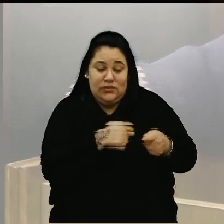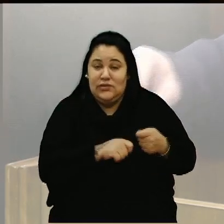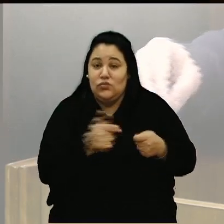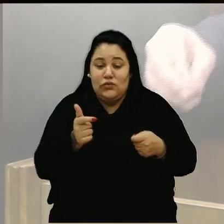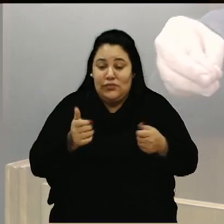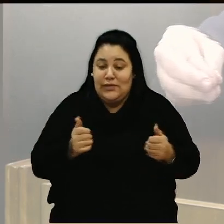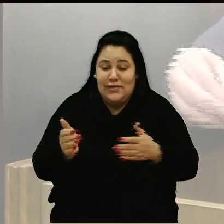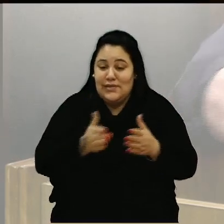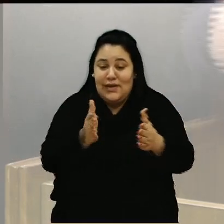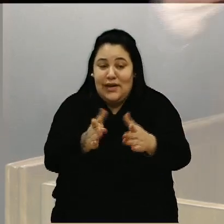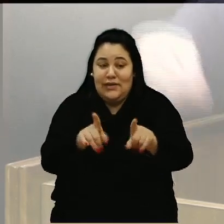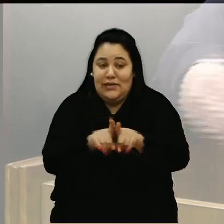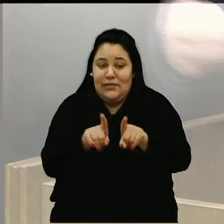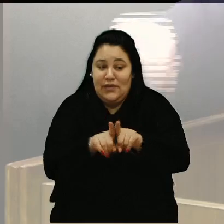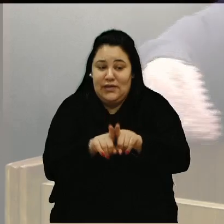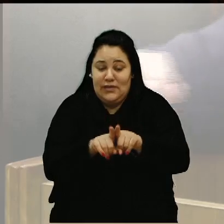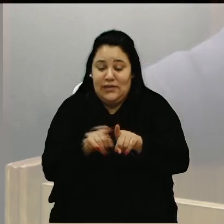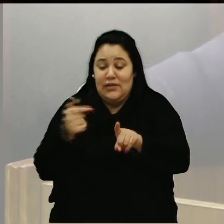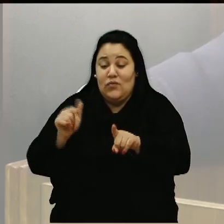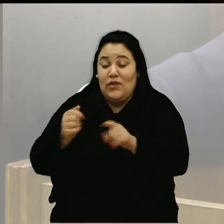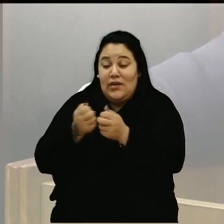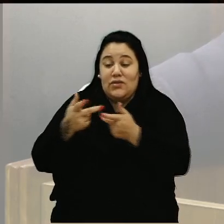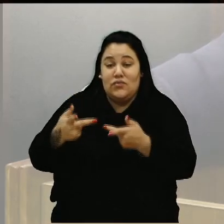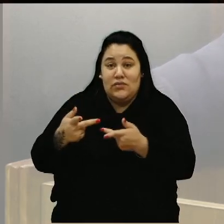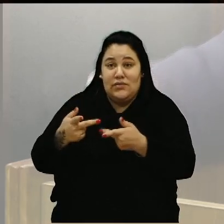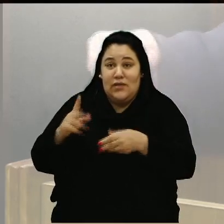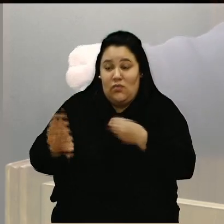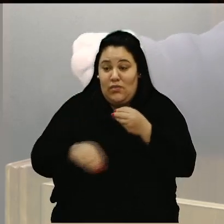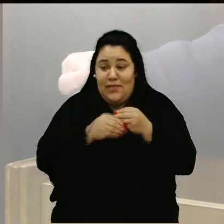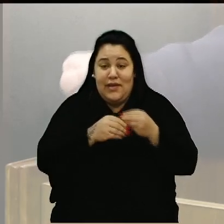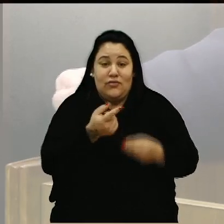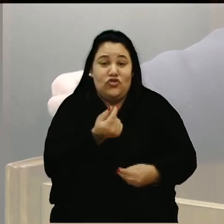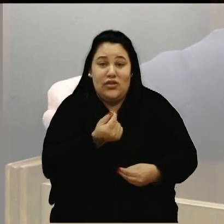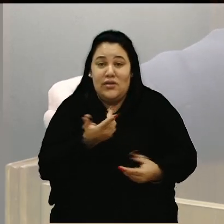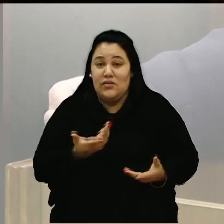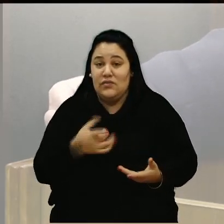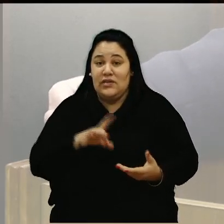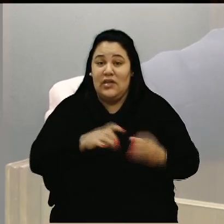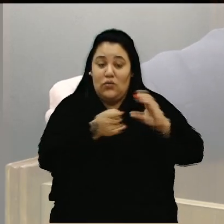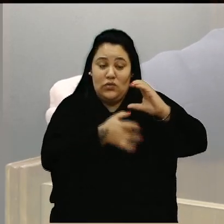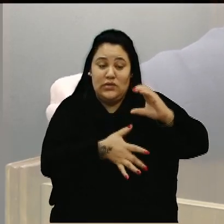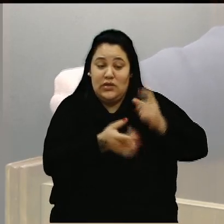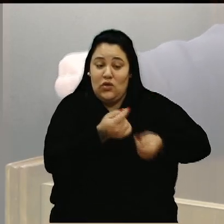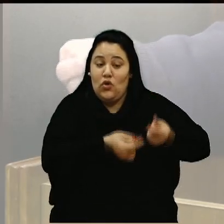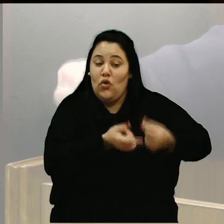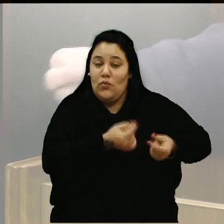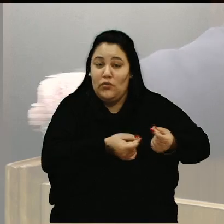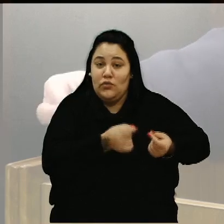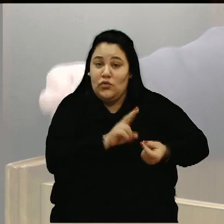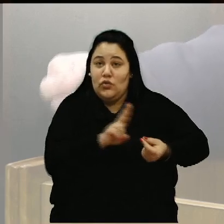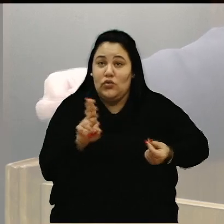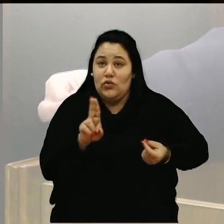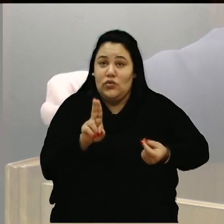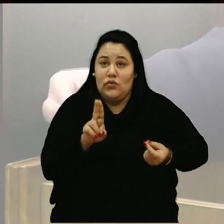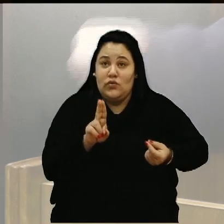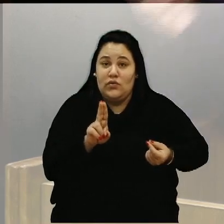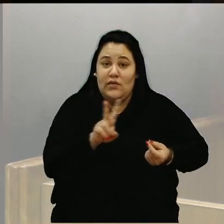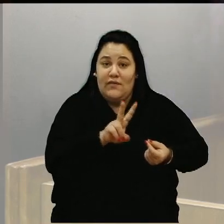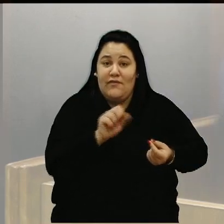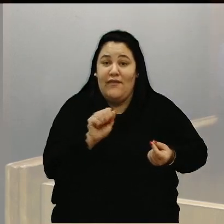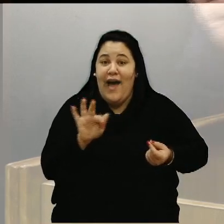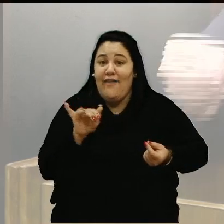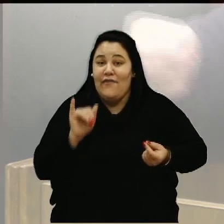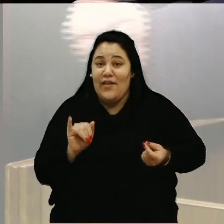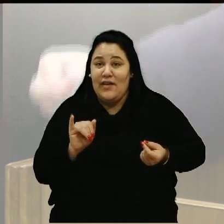estrada, você não tem o fato gerador de renda, existe um conceito econômico, vereadora Gladys, chamado VAF, que